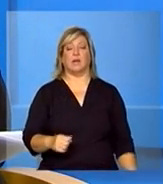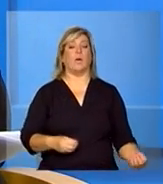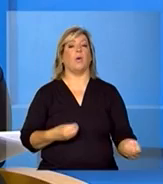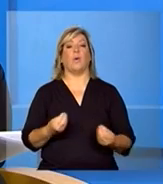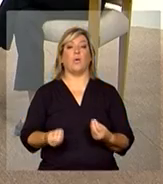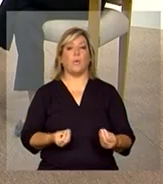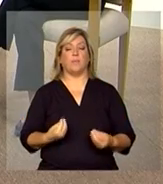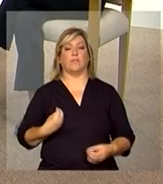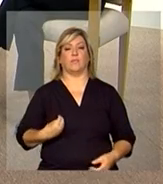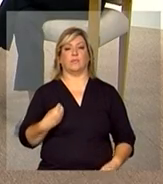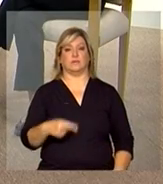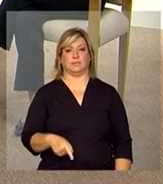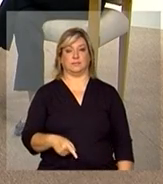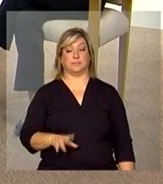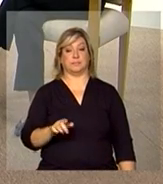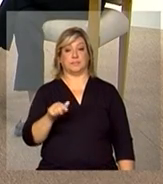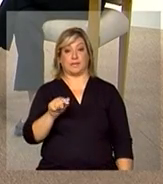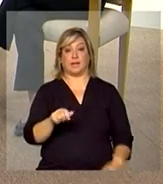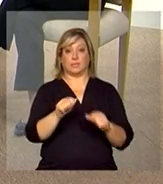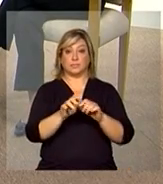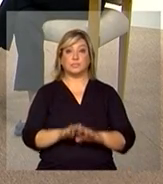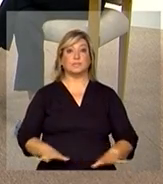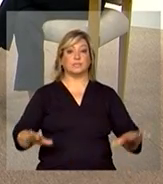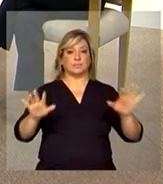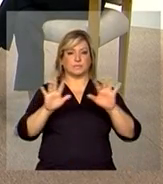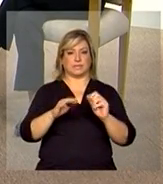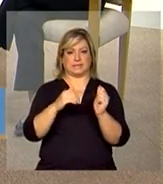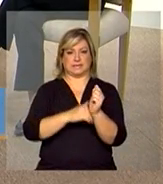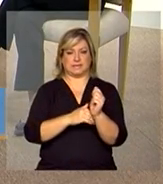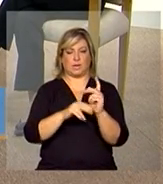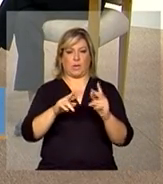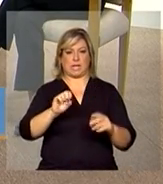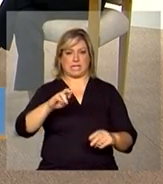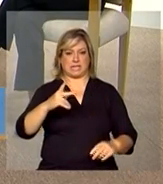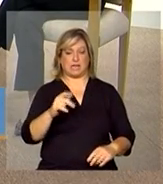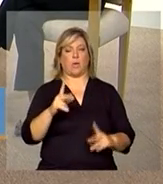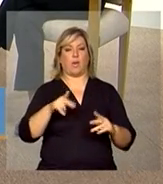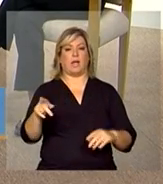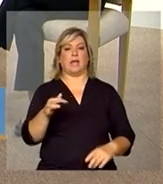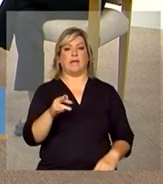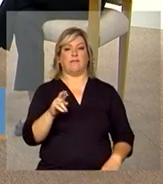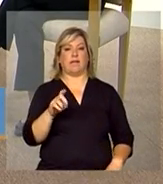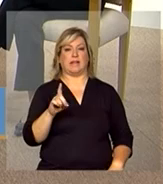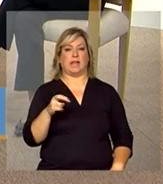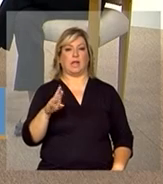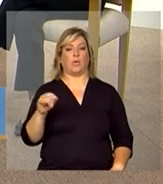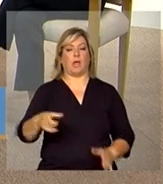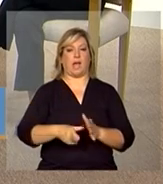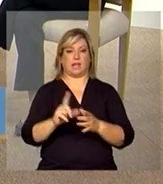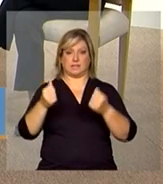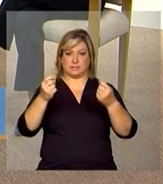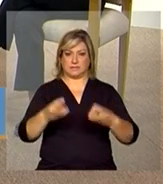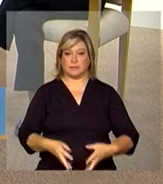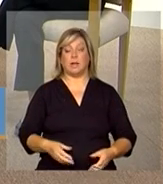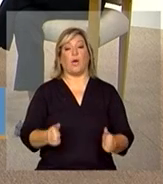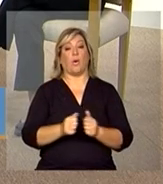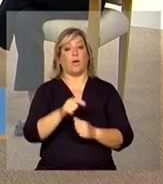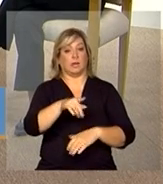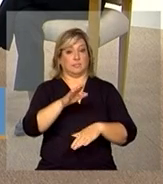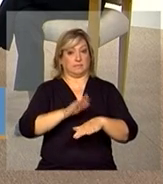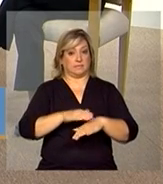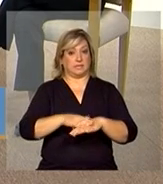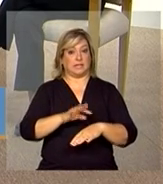isso essa descentralização de senhas como Frederico já falou há pouco é através do titular e do